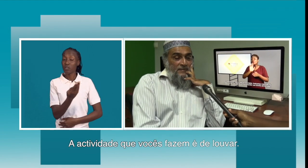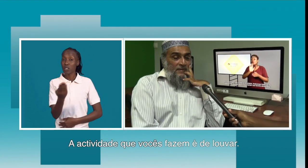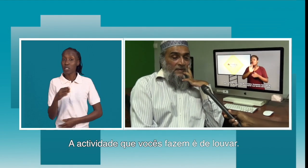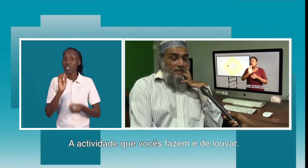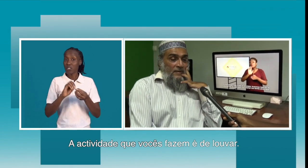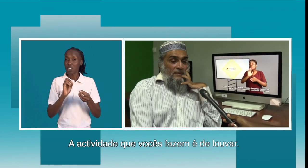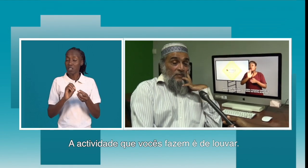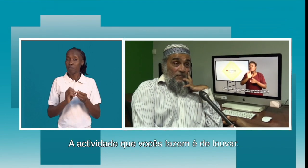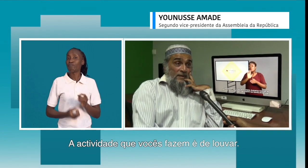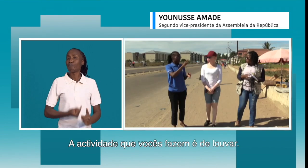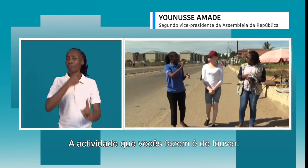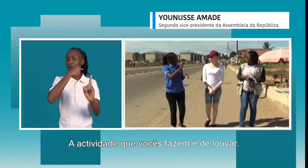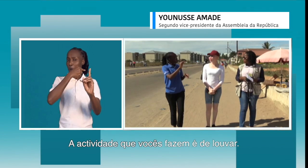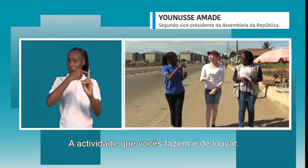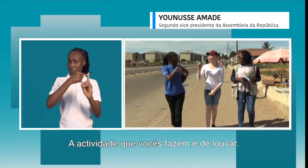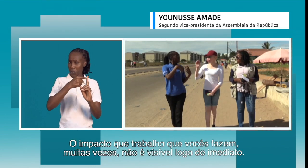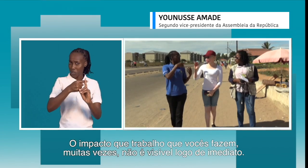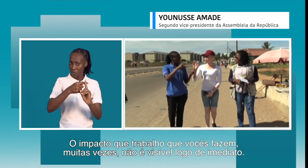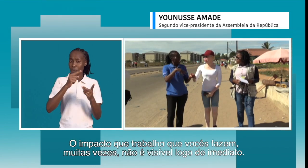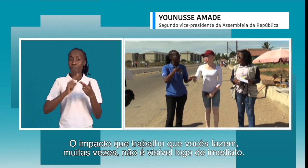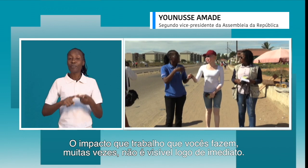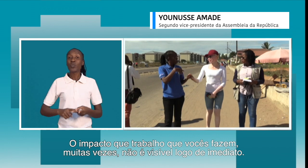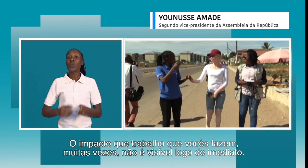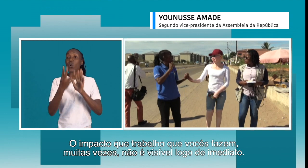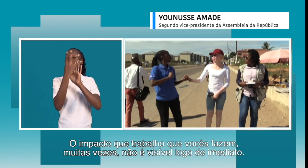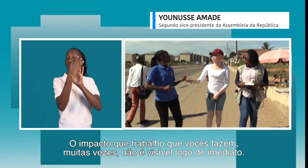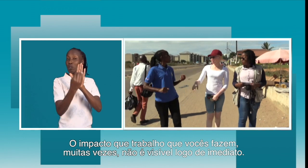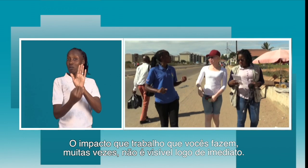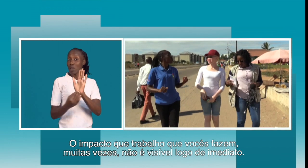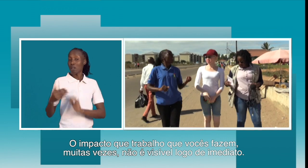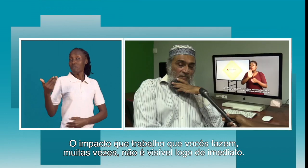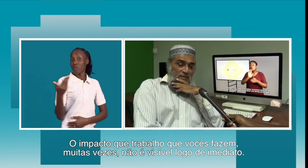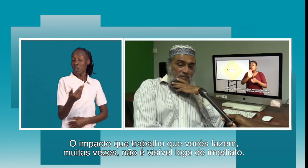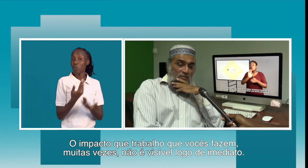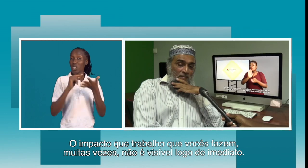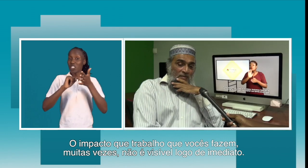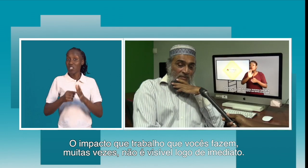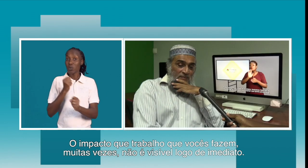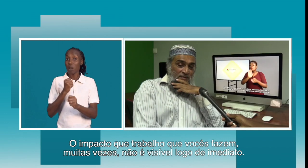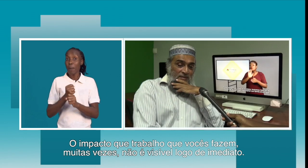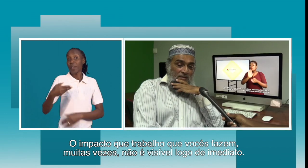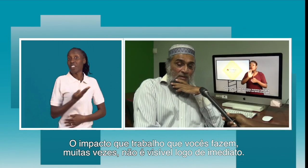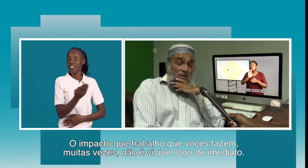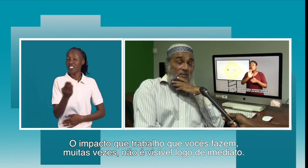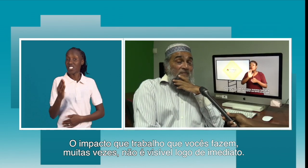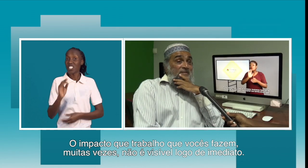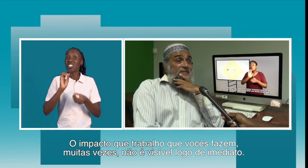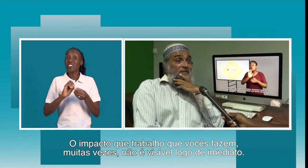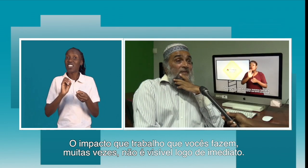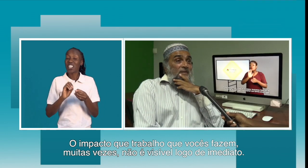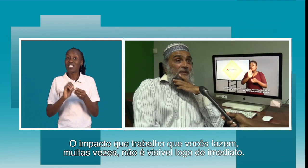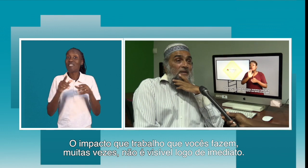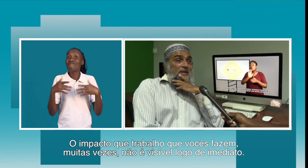fazem, de louvara. E o impacto, muitas vezes, do trabalho que vocês fazem, não é